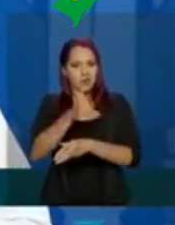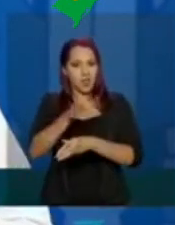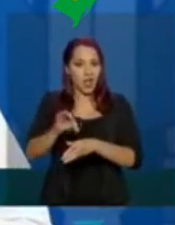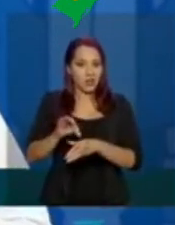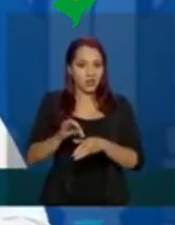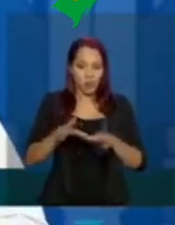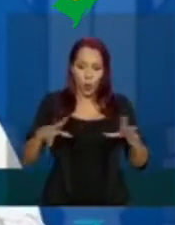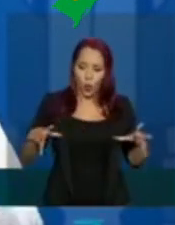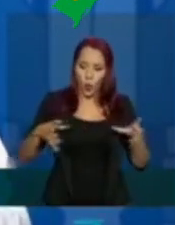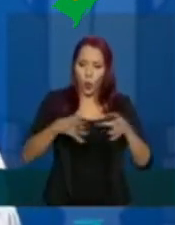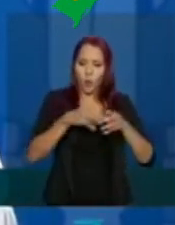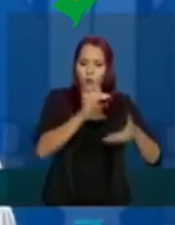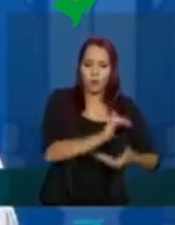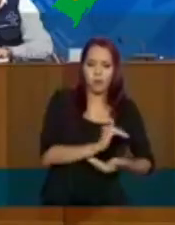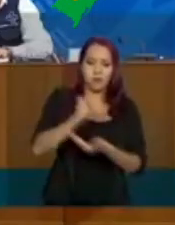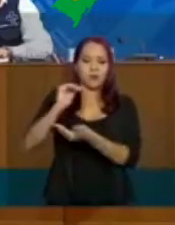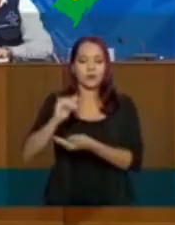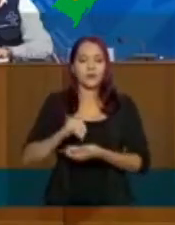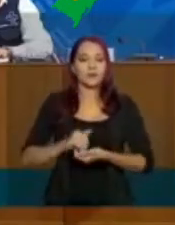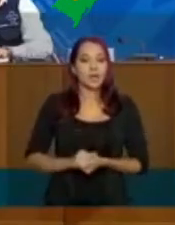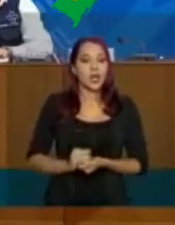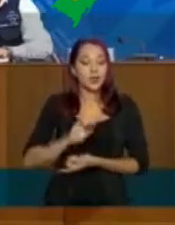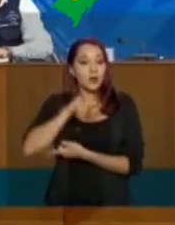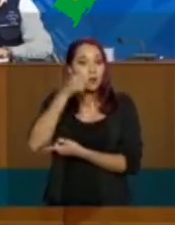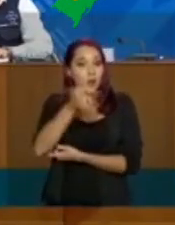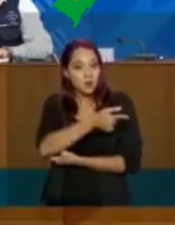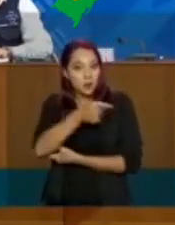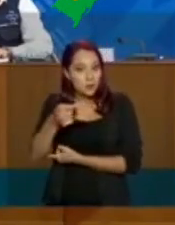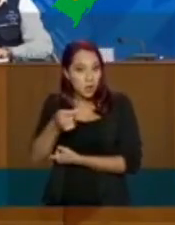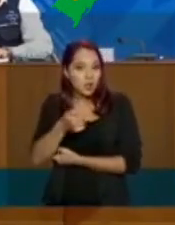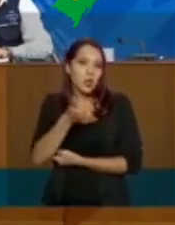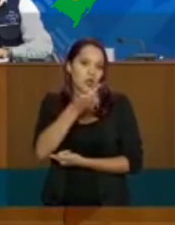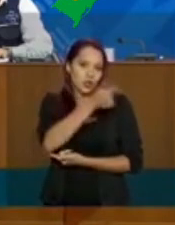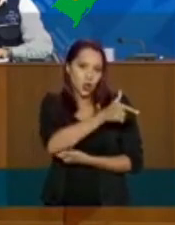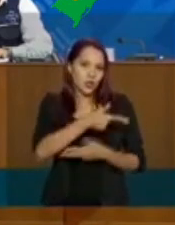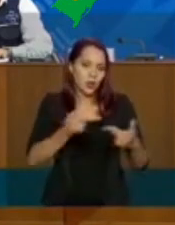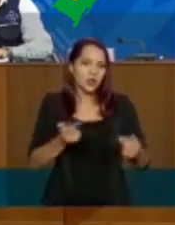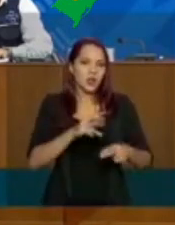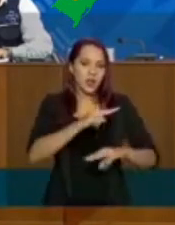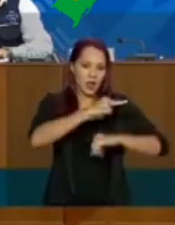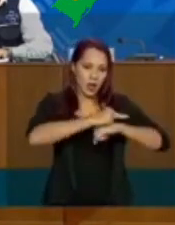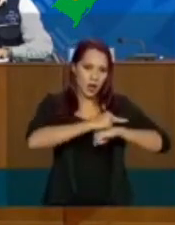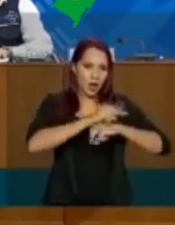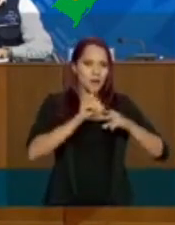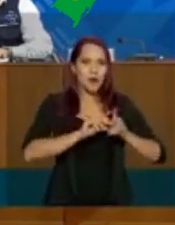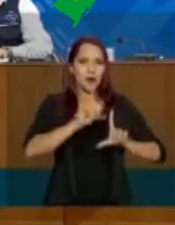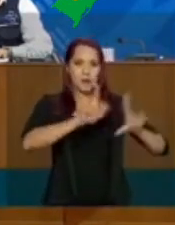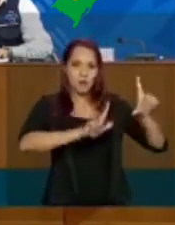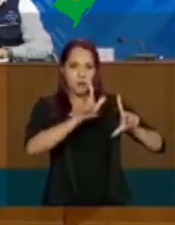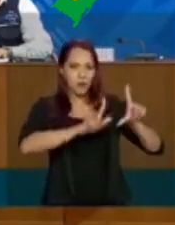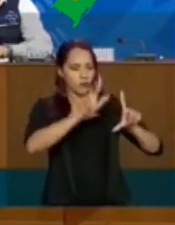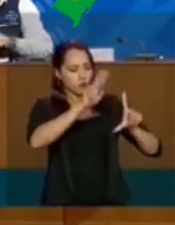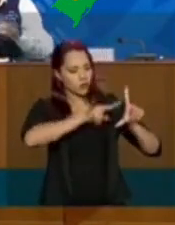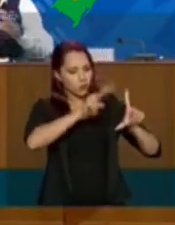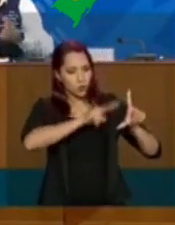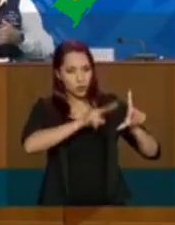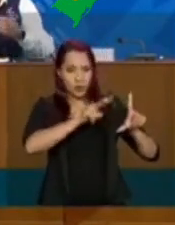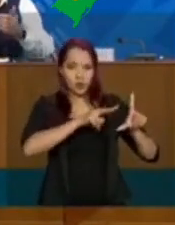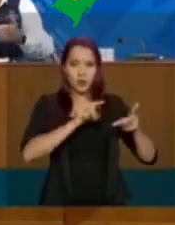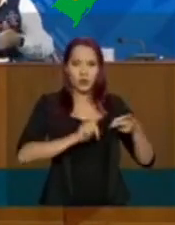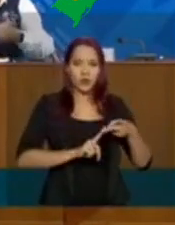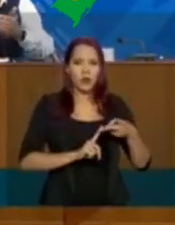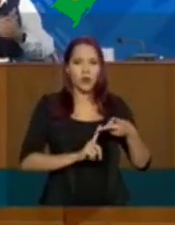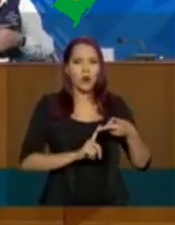10. Estão recebendo na próxima semana o restante, que é a cama, os monitores e